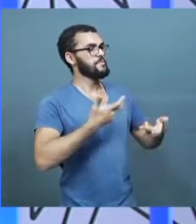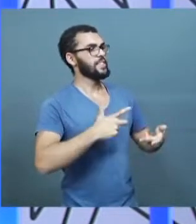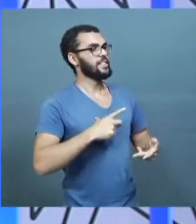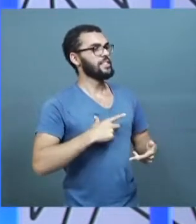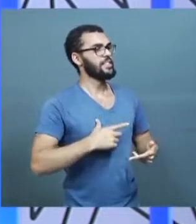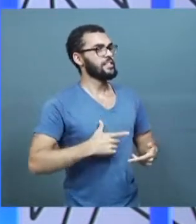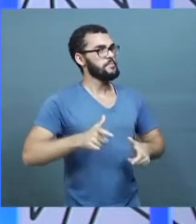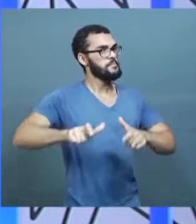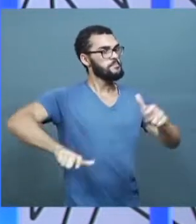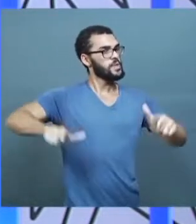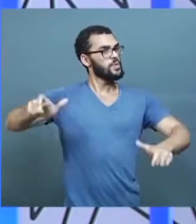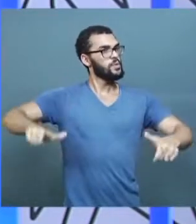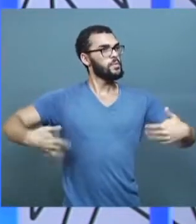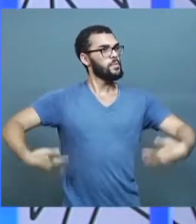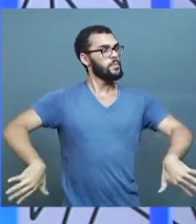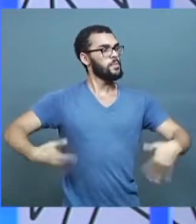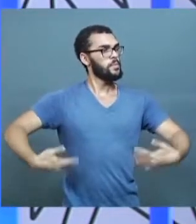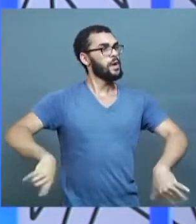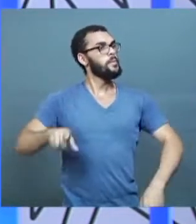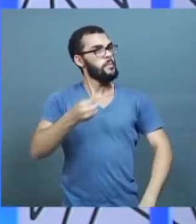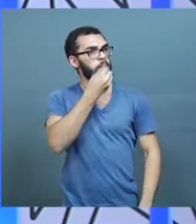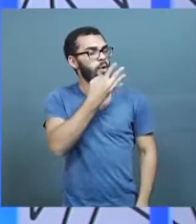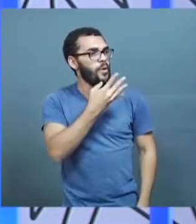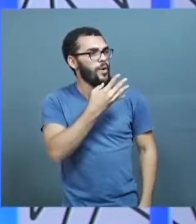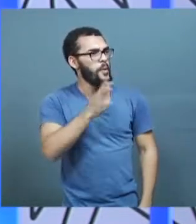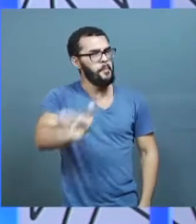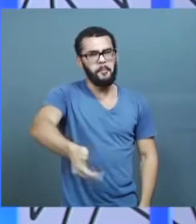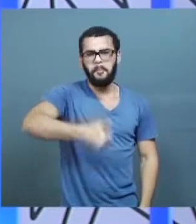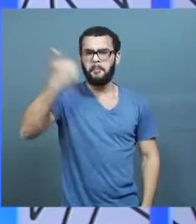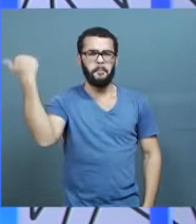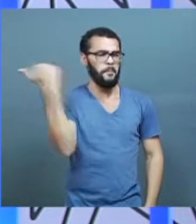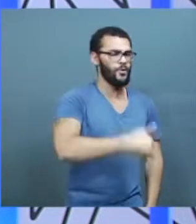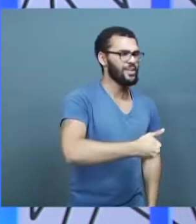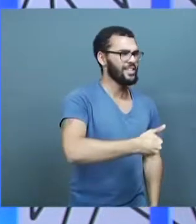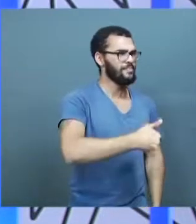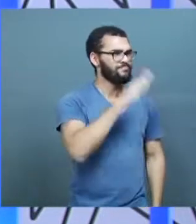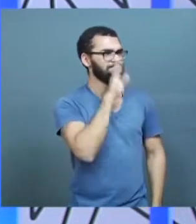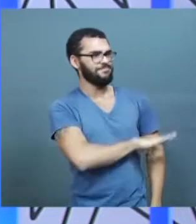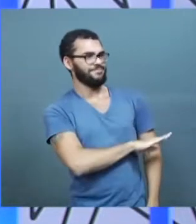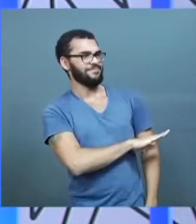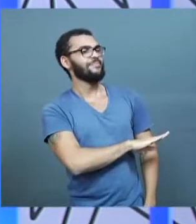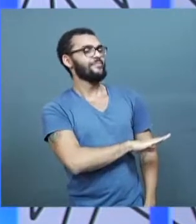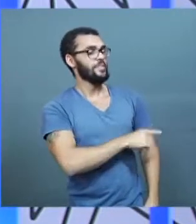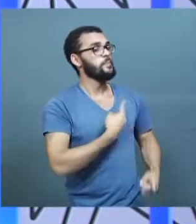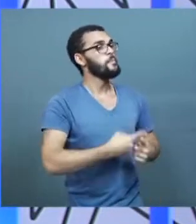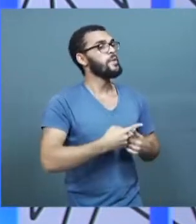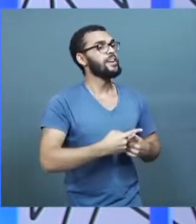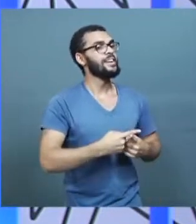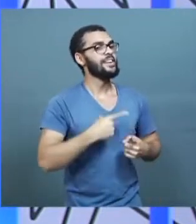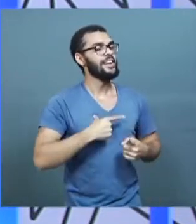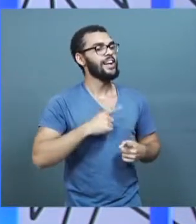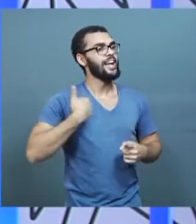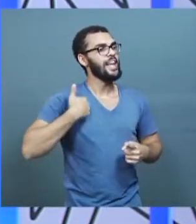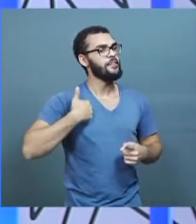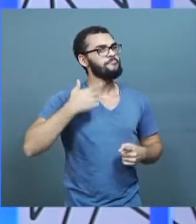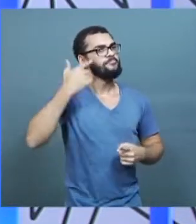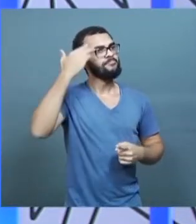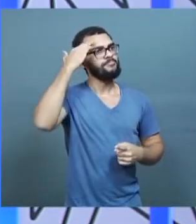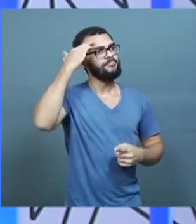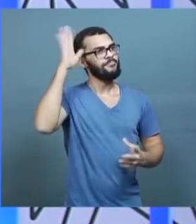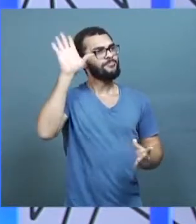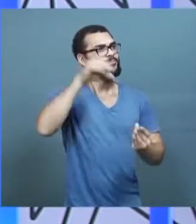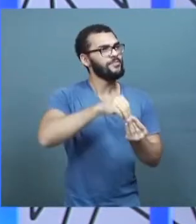gente boa do que gente ruim. Essa é a conclusão que muitos já chegaram, mas que aqueles que não fazem